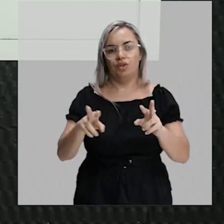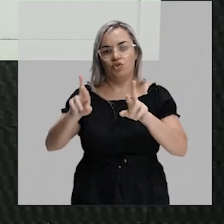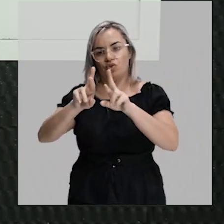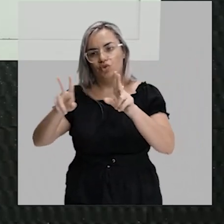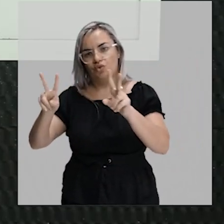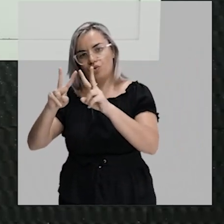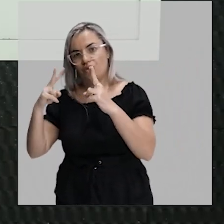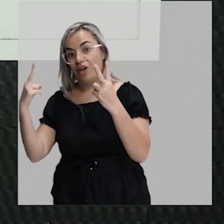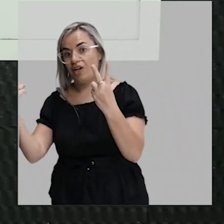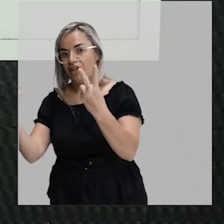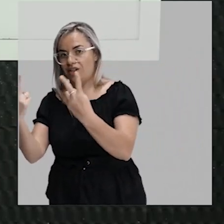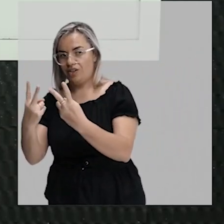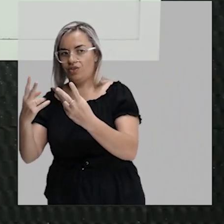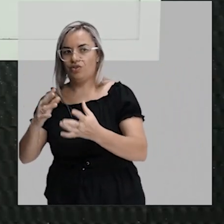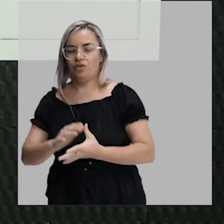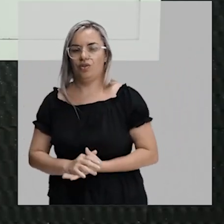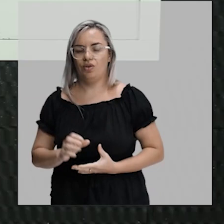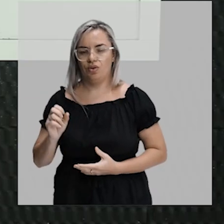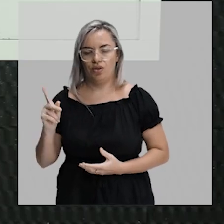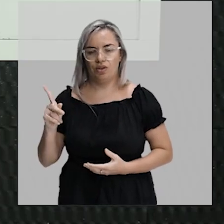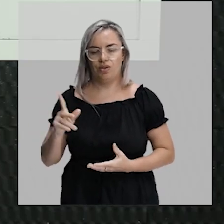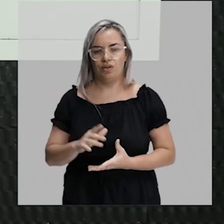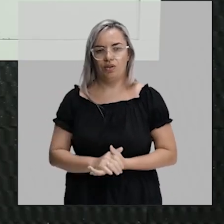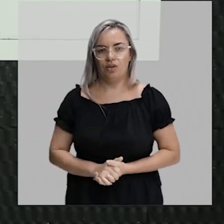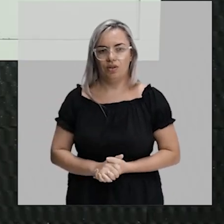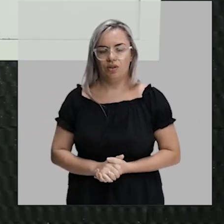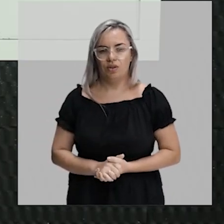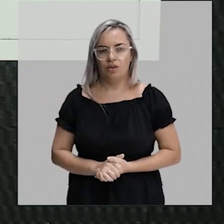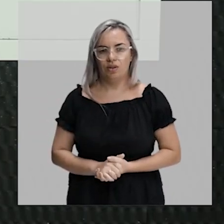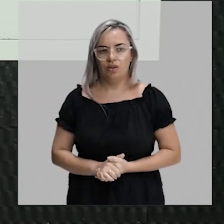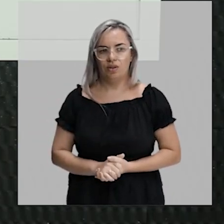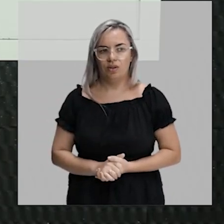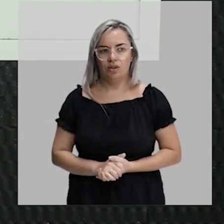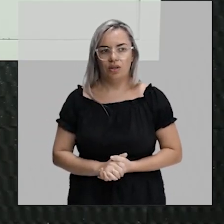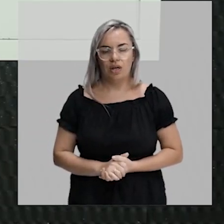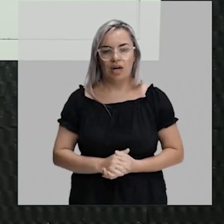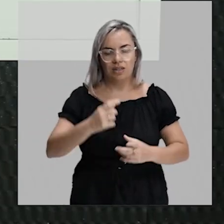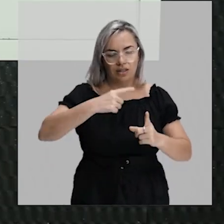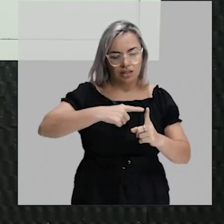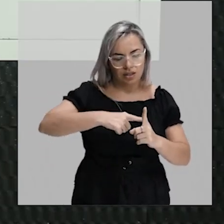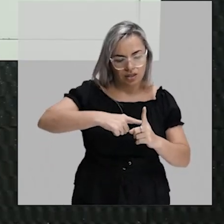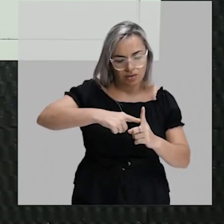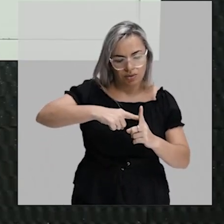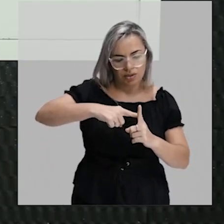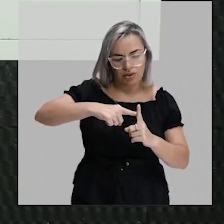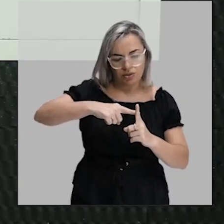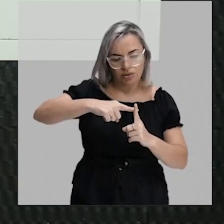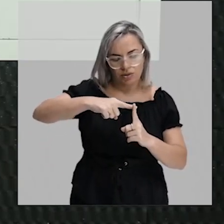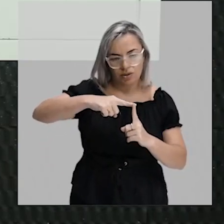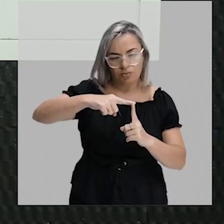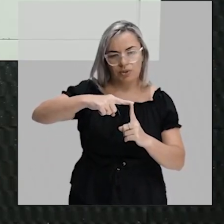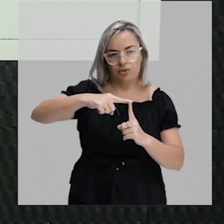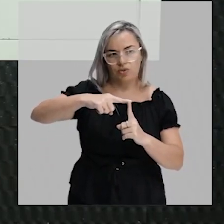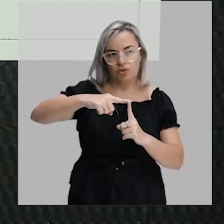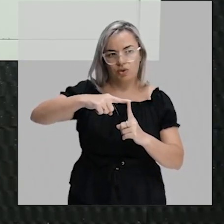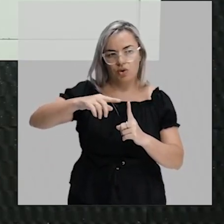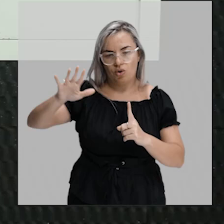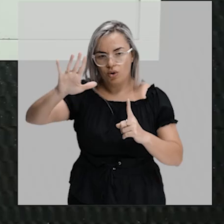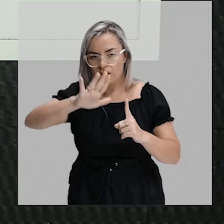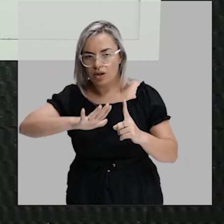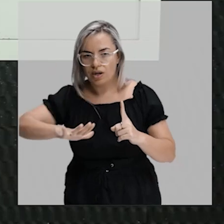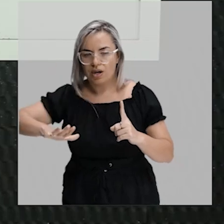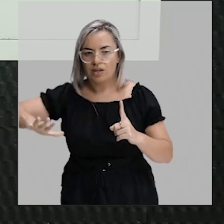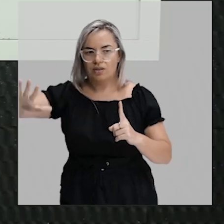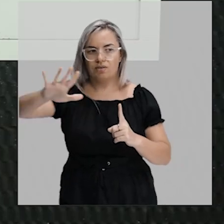diferentes. Ok? Como a temperatura aumentou, o gás expandiu, aumentou o seu volume. Com isso, vai haver também